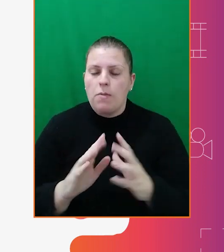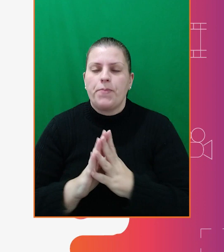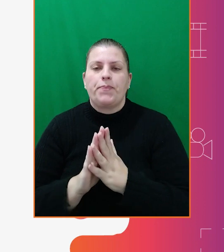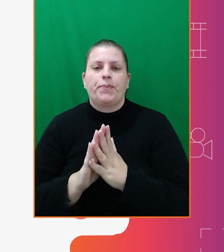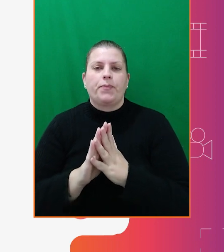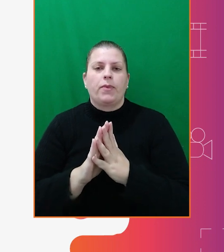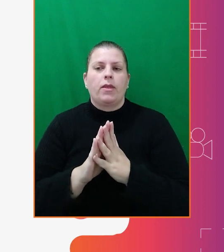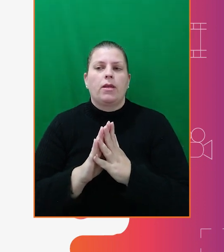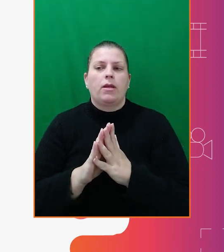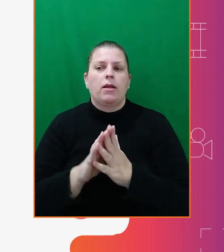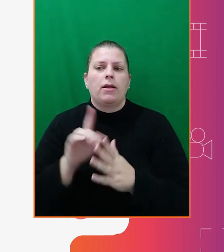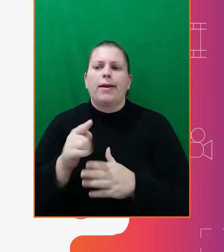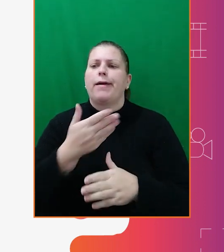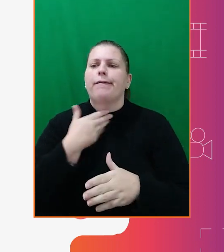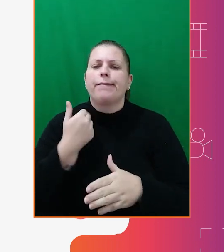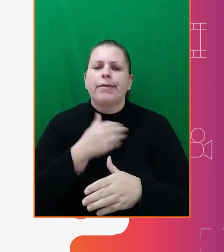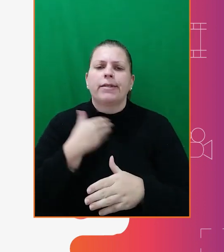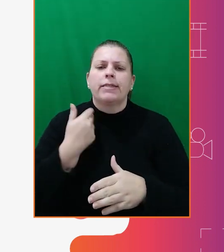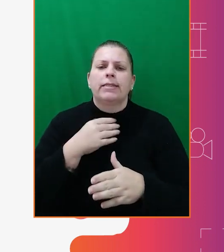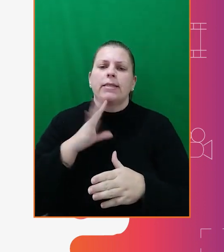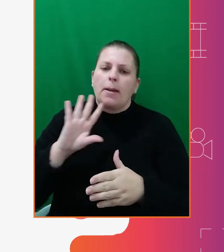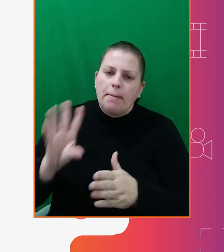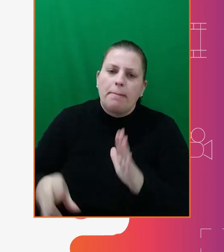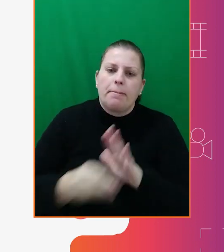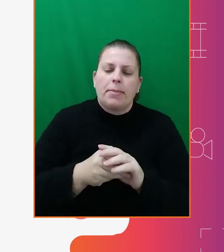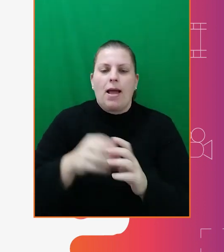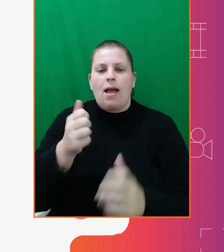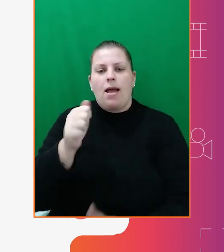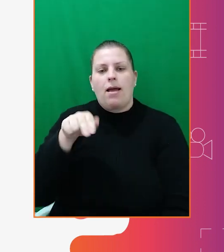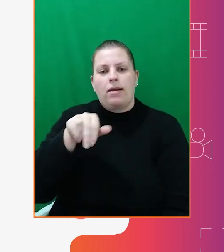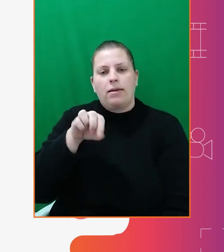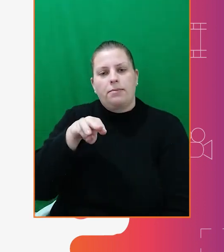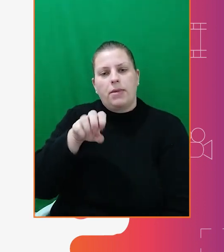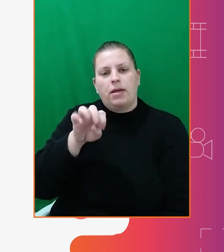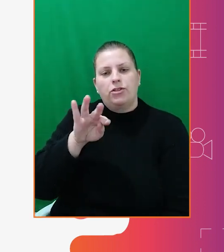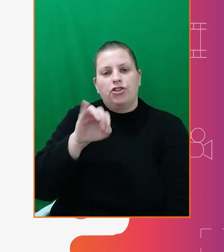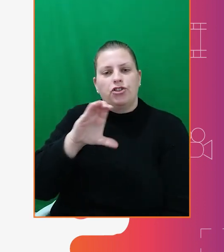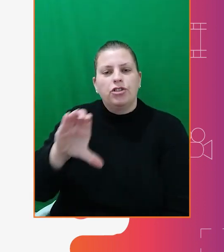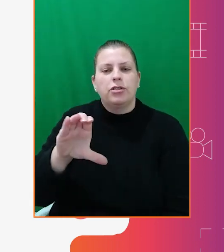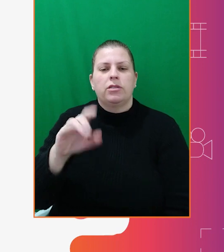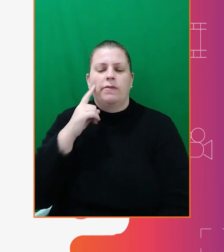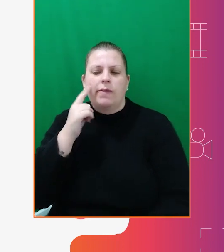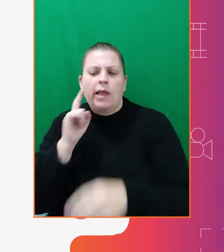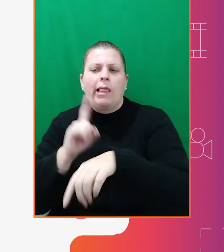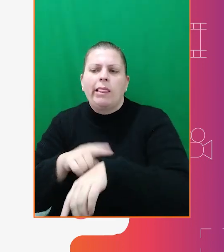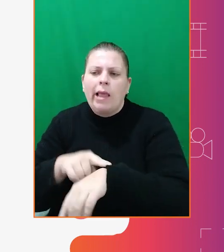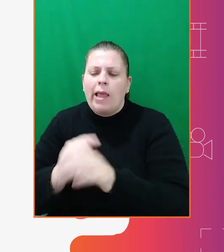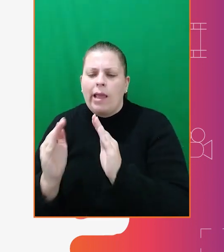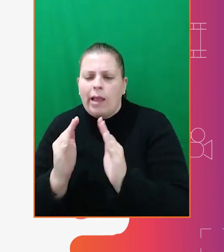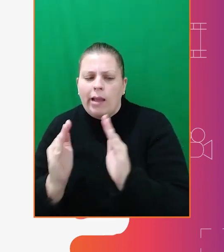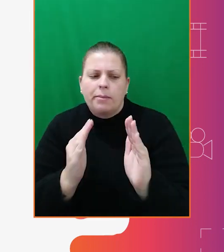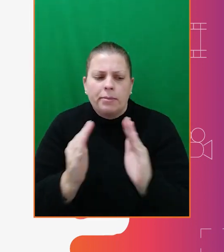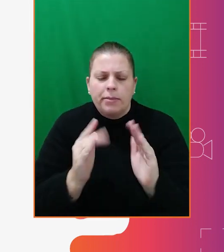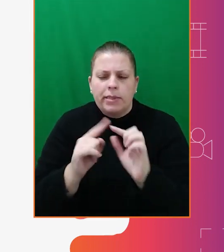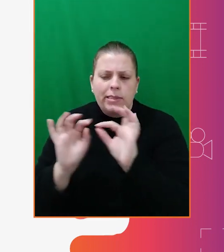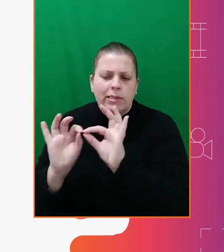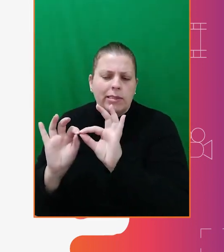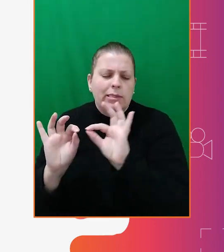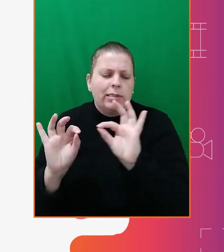atores para a criação de vozes na animação, é fundamental ter conhecimento de teatro. Não importa a vertente teatral, se vai